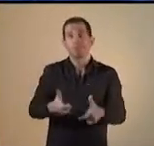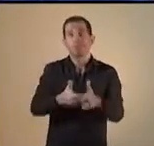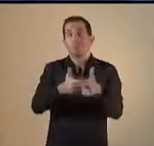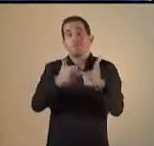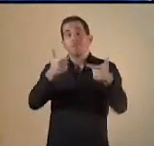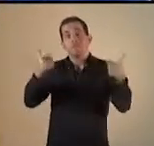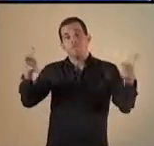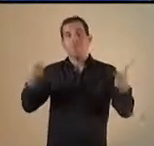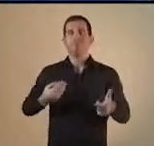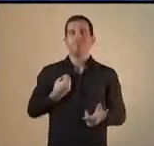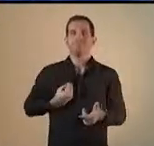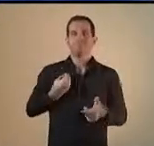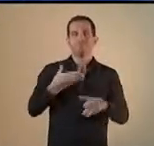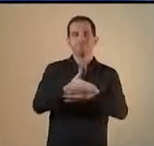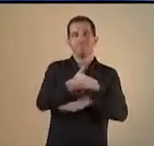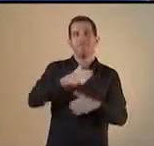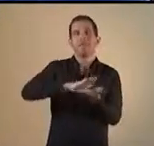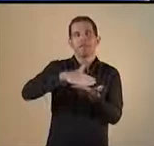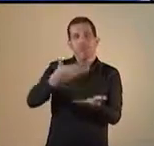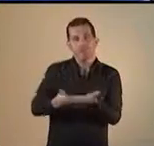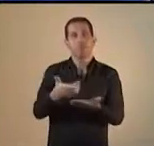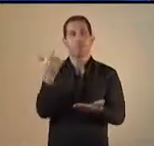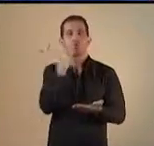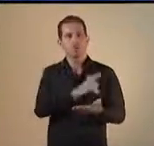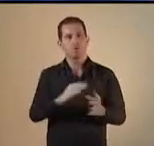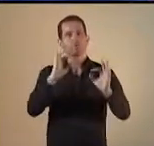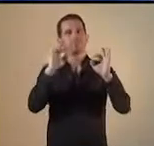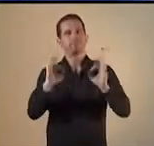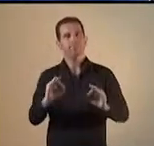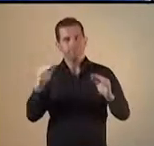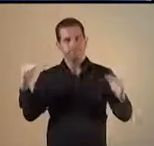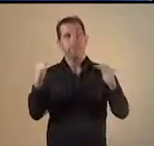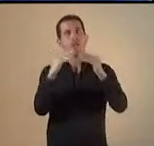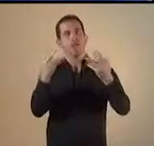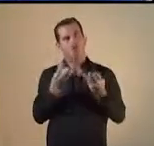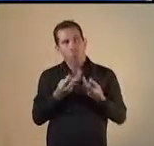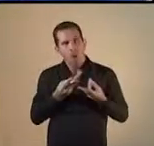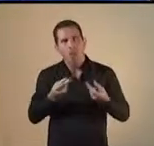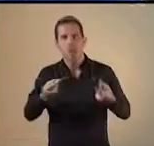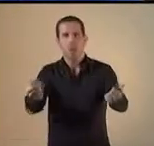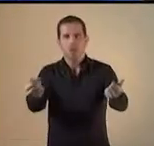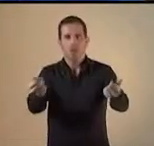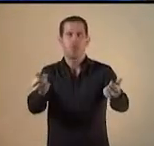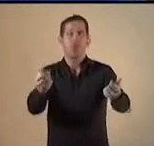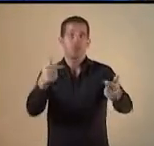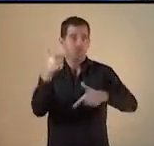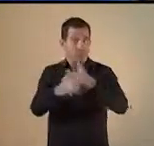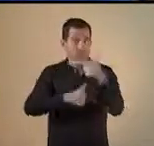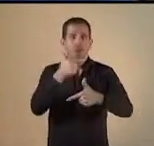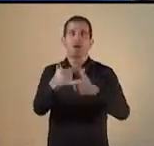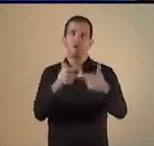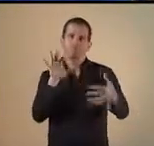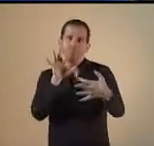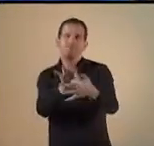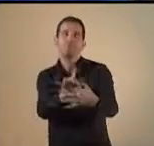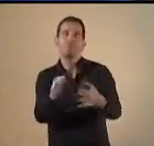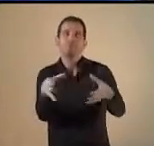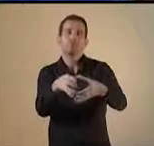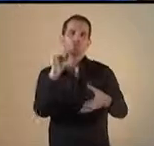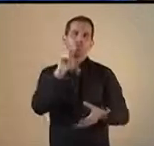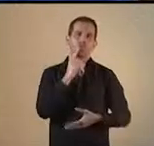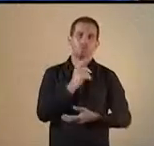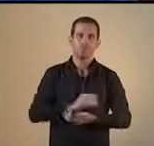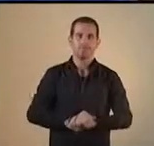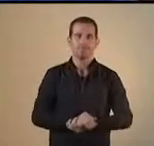exige cada vez mais a presença de mais intérpretes, para que o trabalho seja feito de forma efetiva e com qualidade, para que atenda